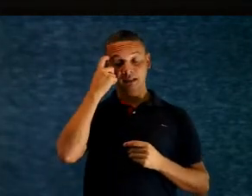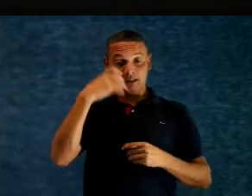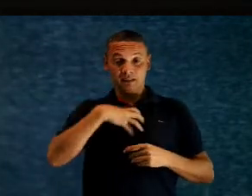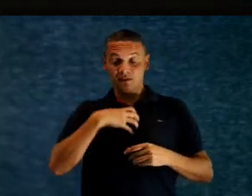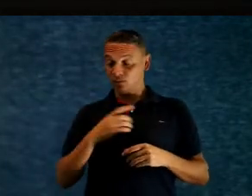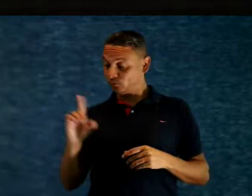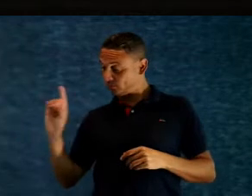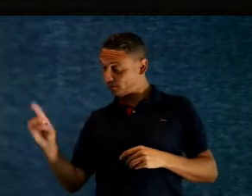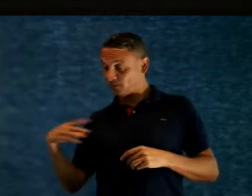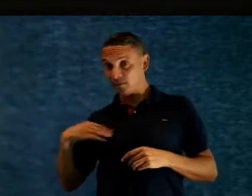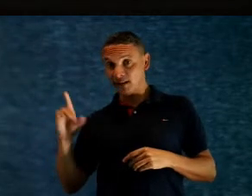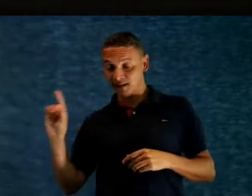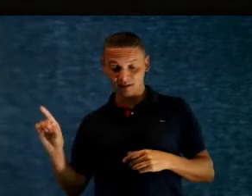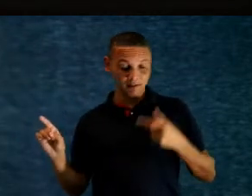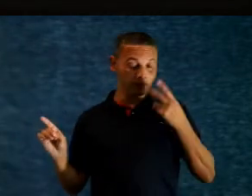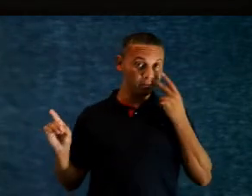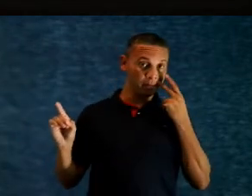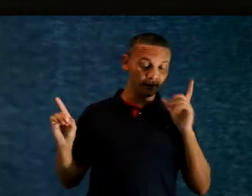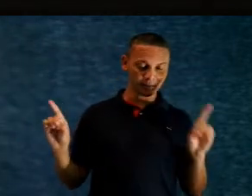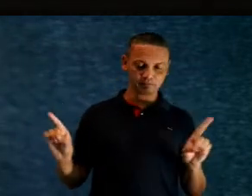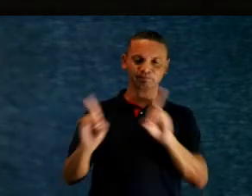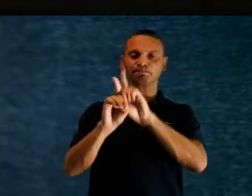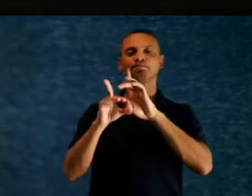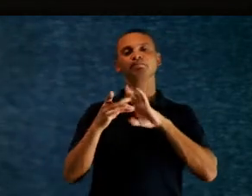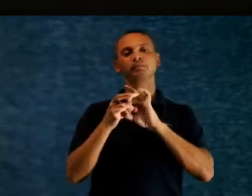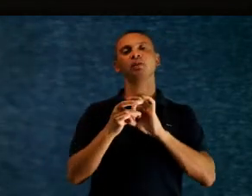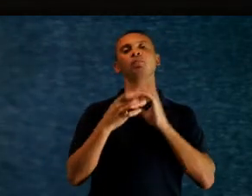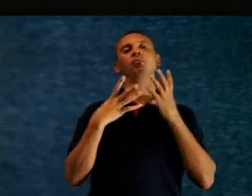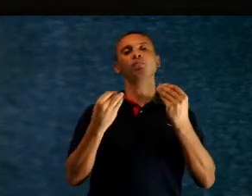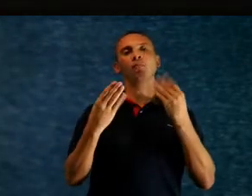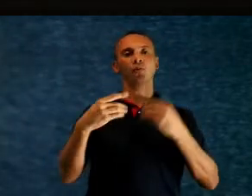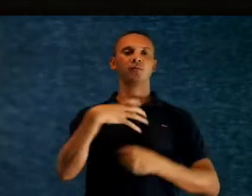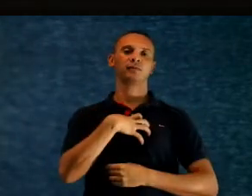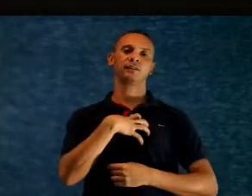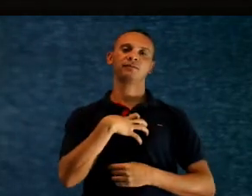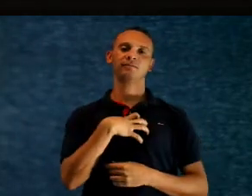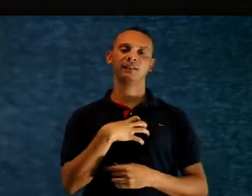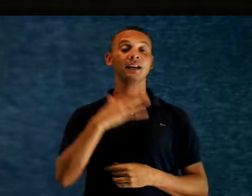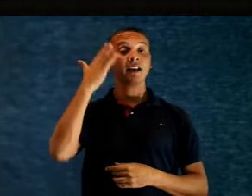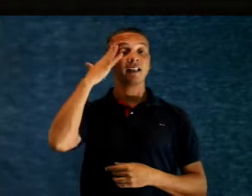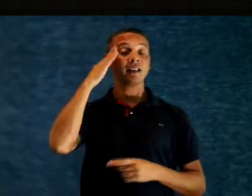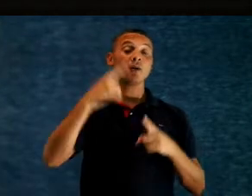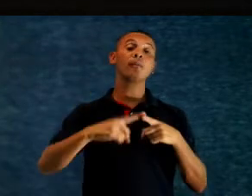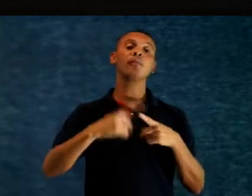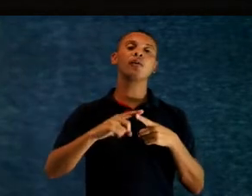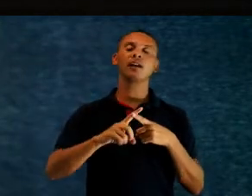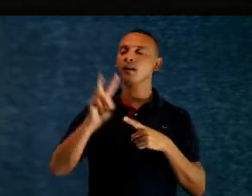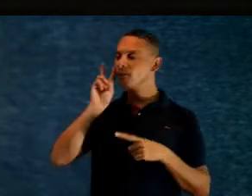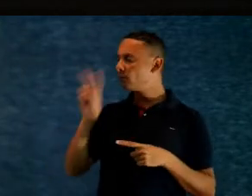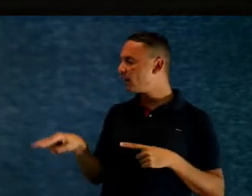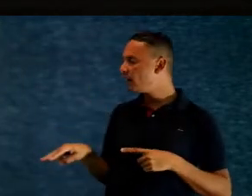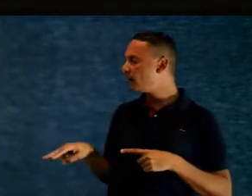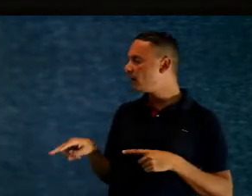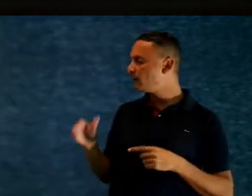que havia entre eles, os mesmos interesses, a mesma paixão pela literatura, o mesmo talento para escrever crônicas.